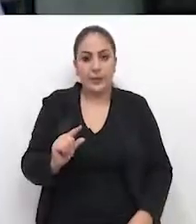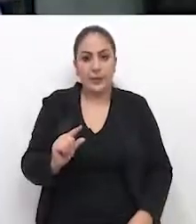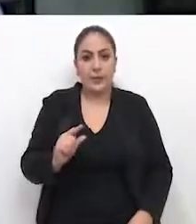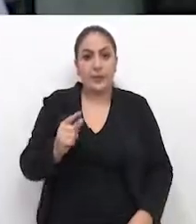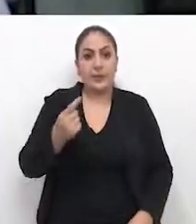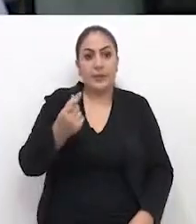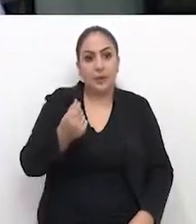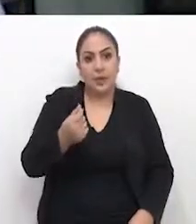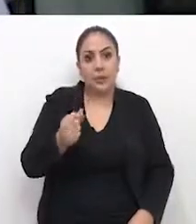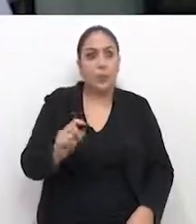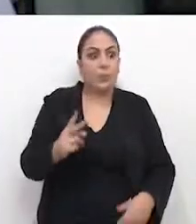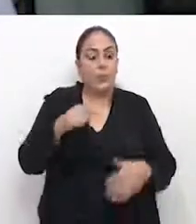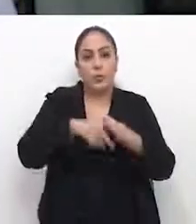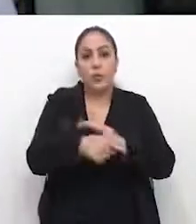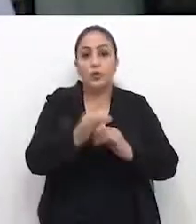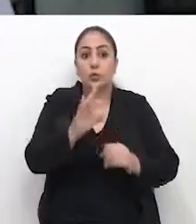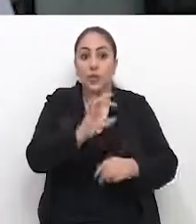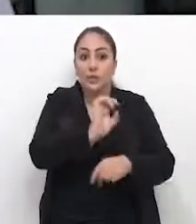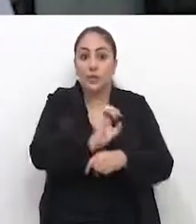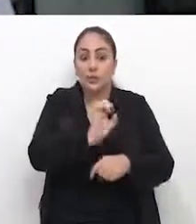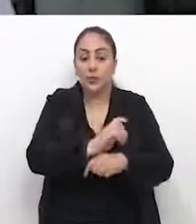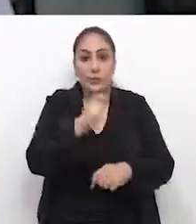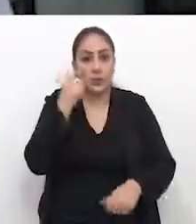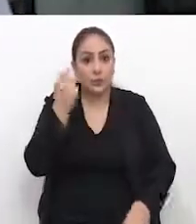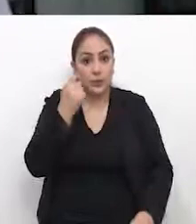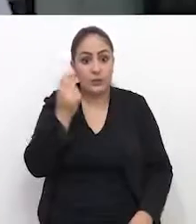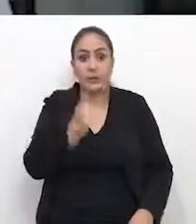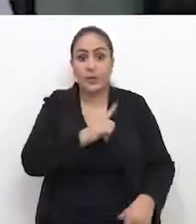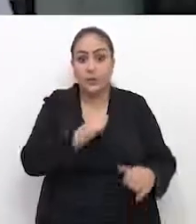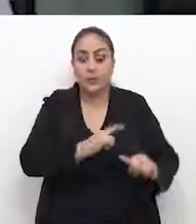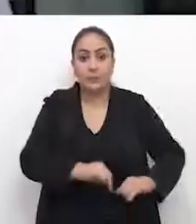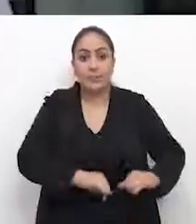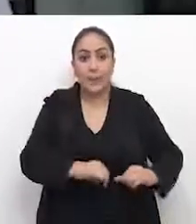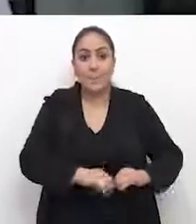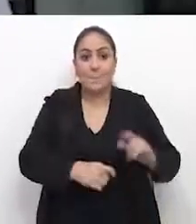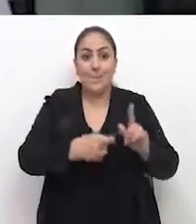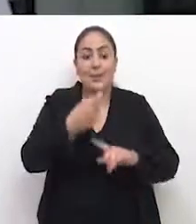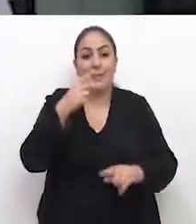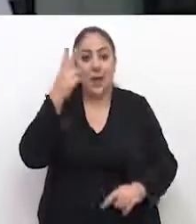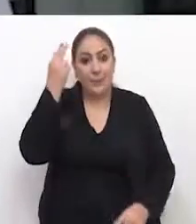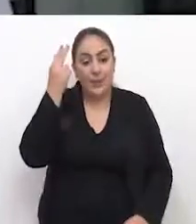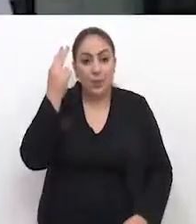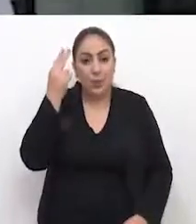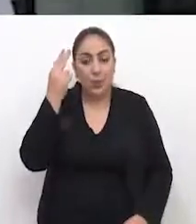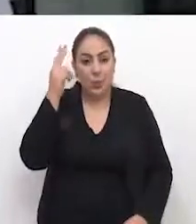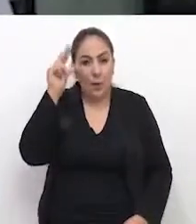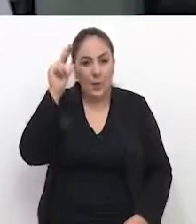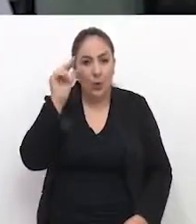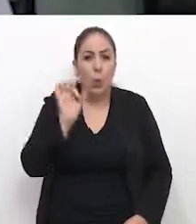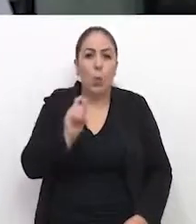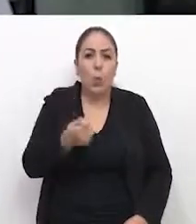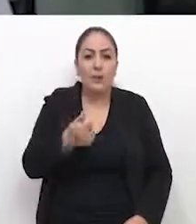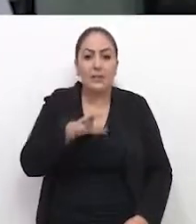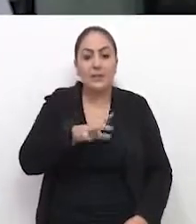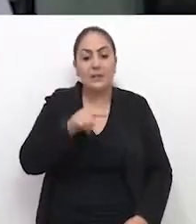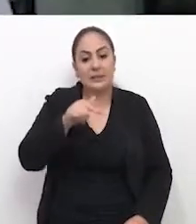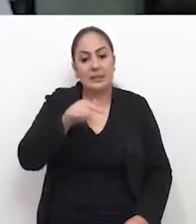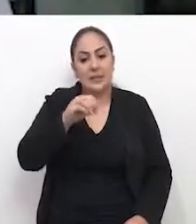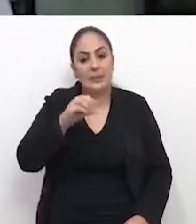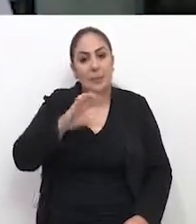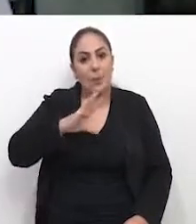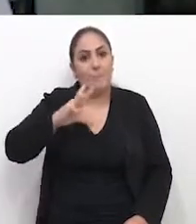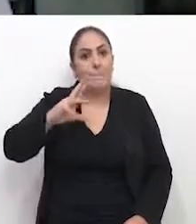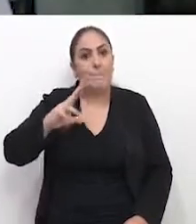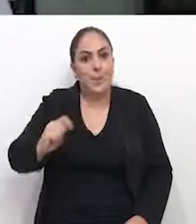de receita muito profunda. Só o estado do Rio Grande do Sul sofreu, no mês de abril, quase